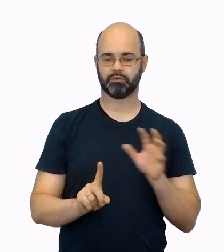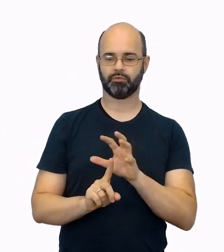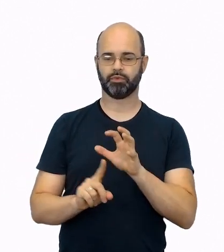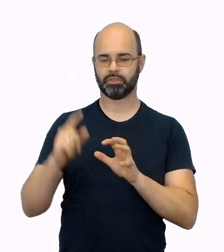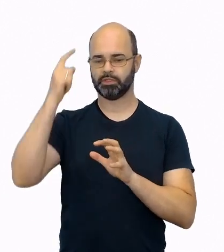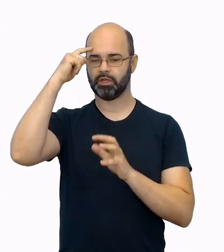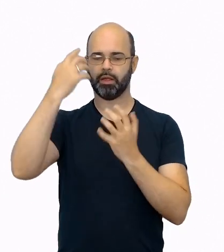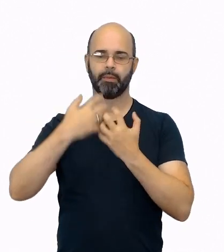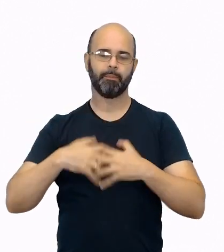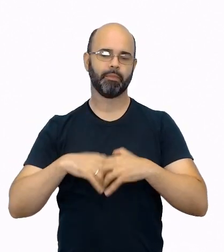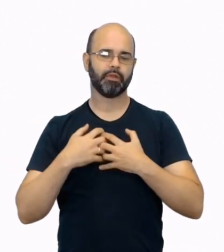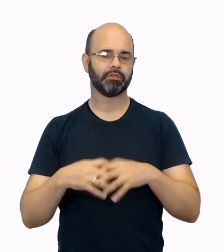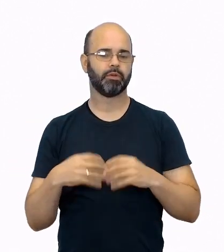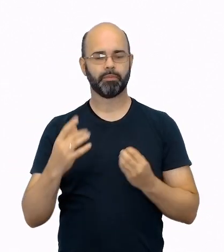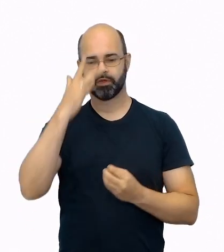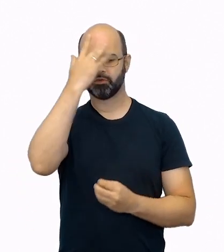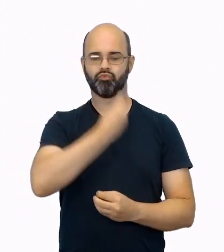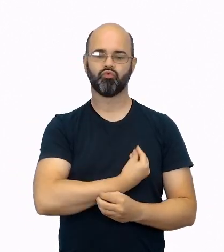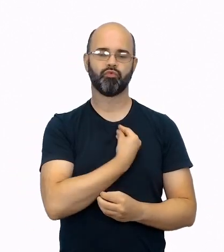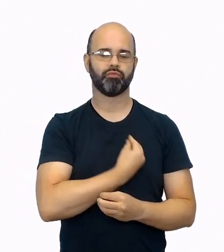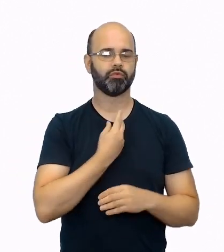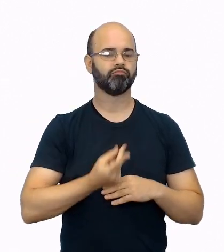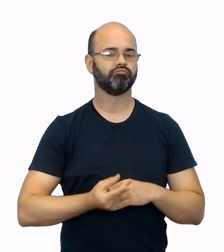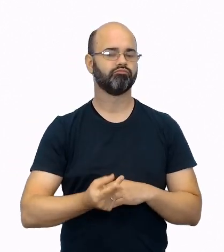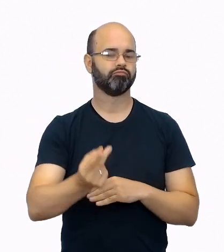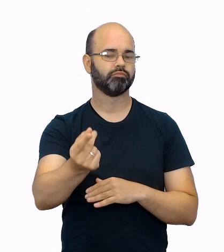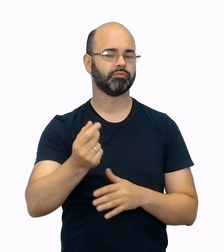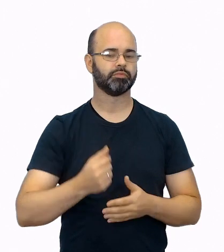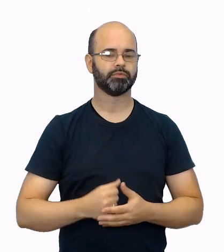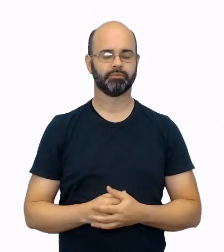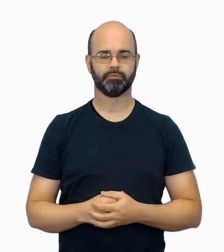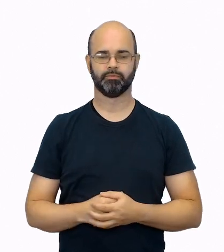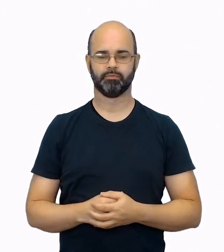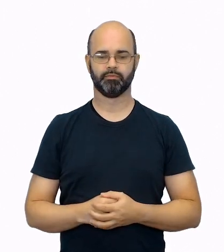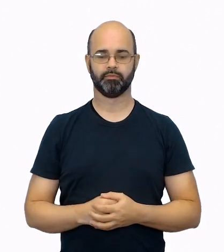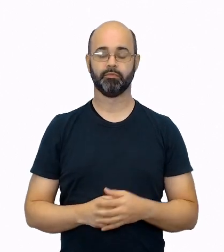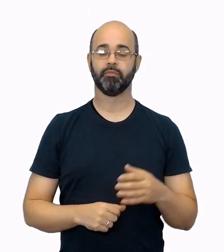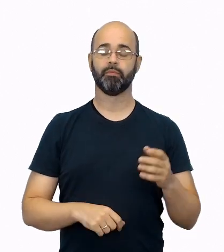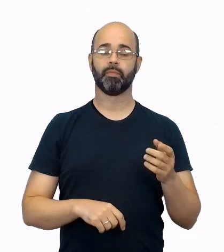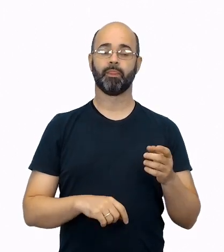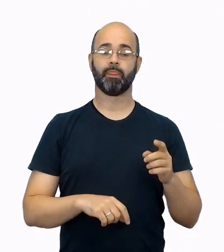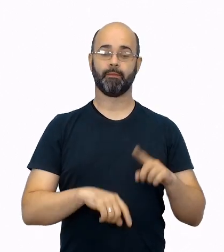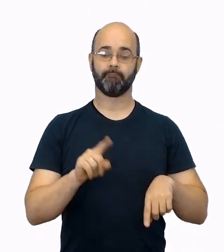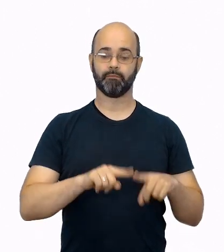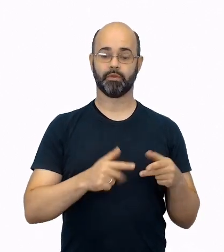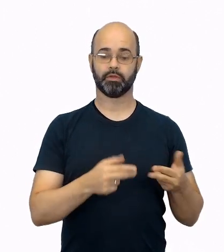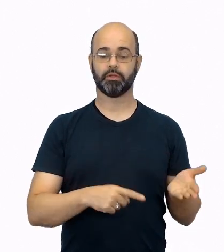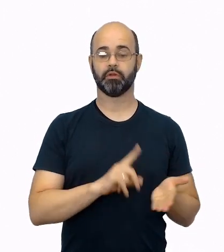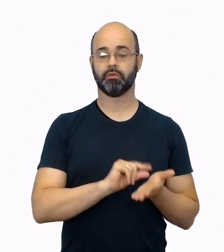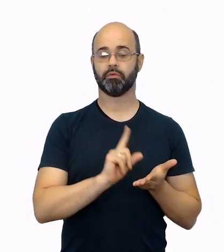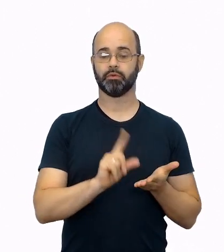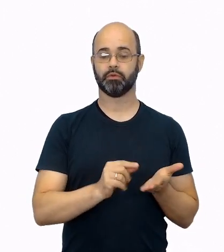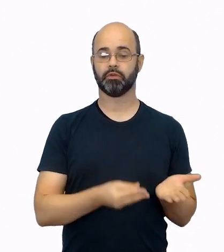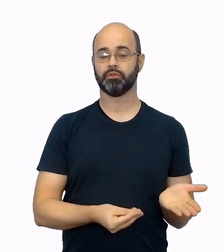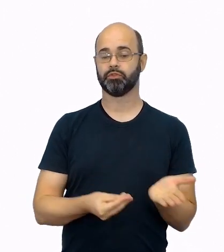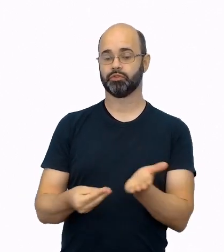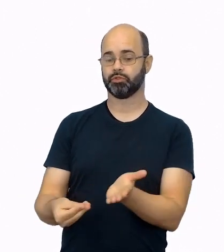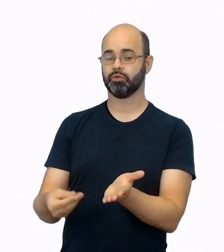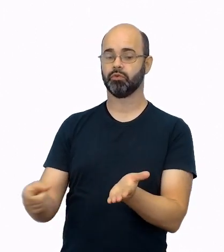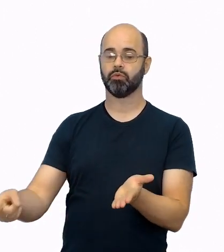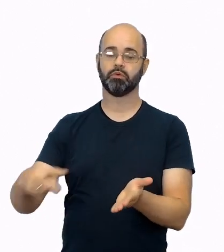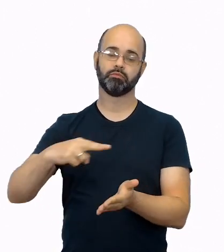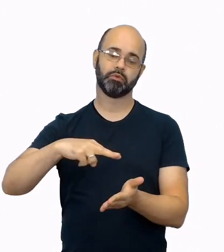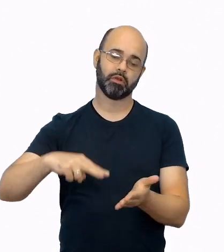biodiversidade para a sobrevivência do homem. A partir daí, o material oferece um artigo para que eles possam se aprofundar,